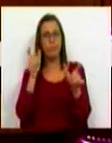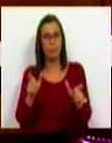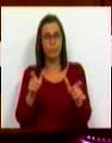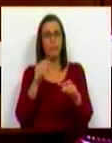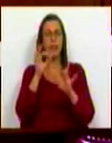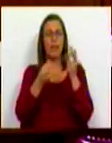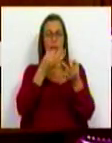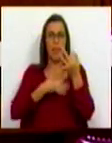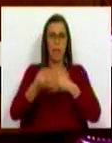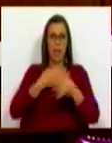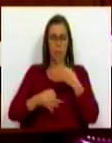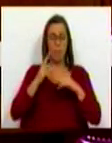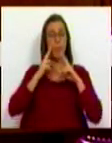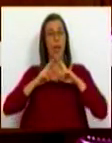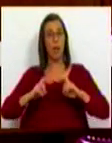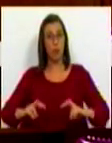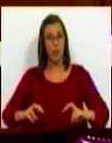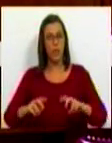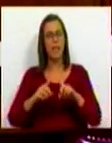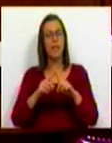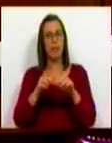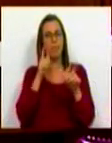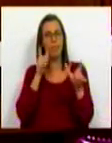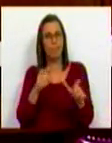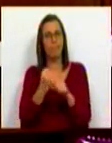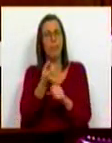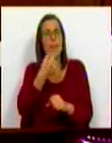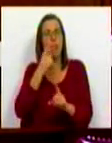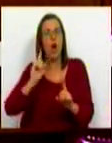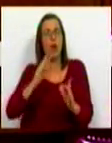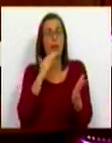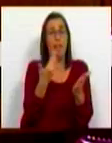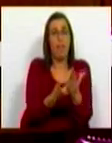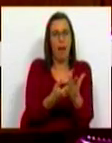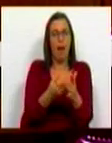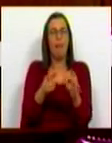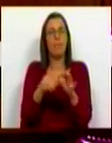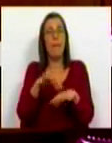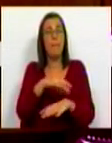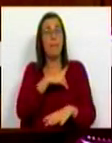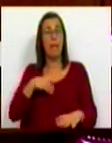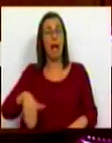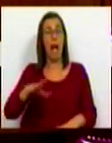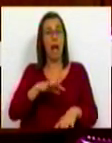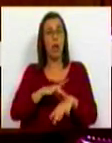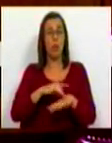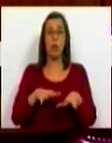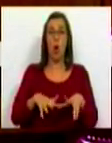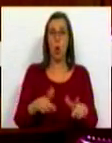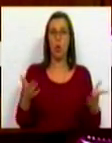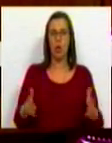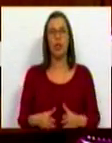efetividade terapêutica, a investigação e a monitorização da efetividade dos medicamentos e dos dispositivos médicos na área das doenças